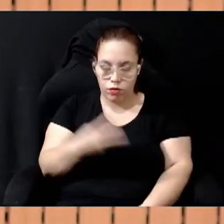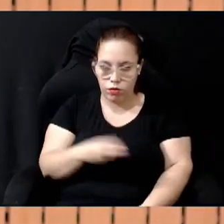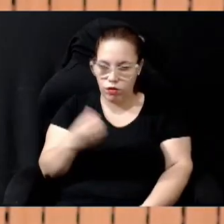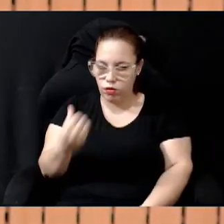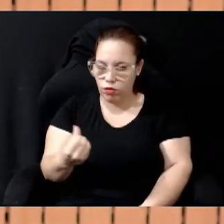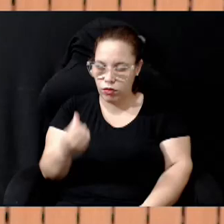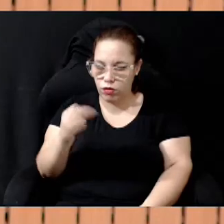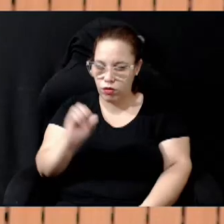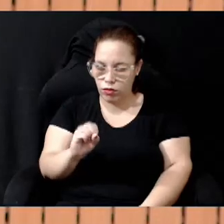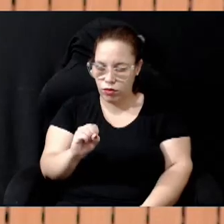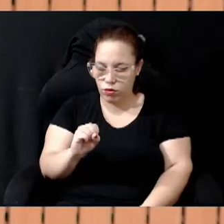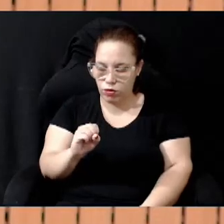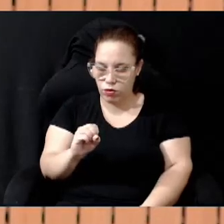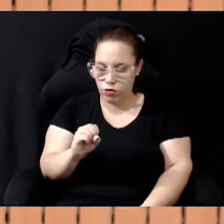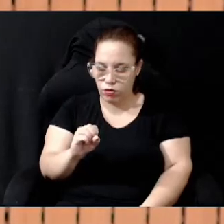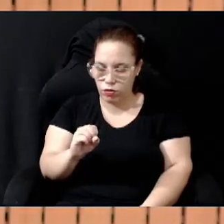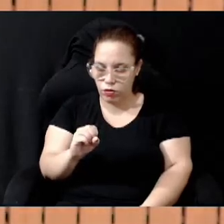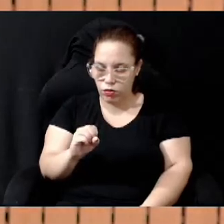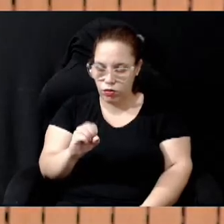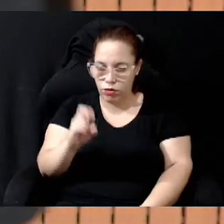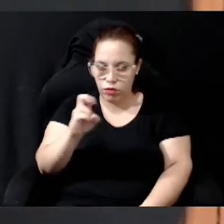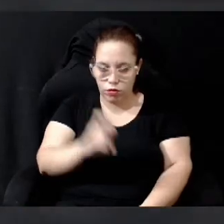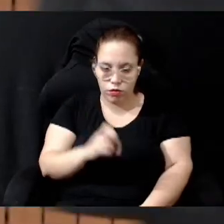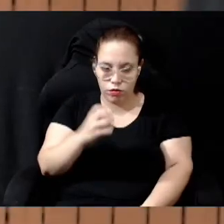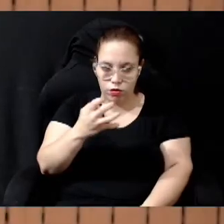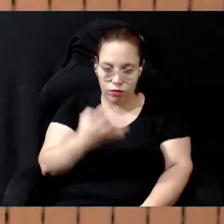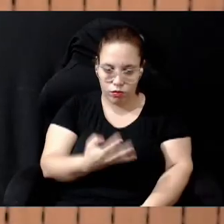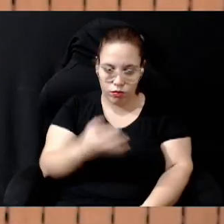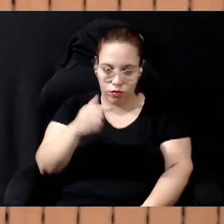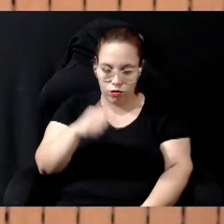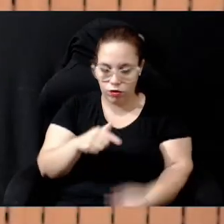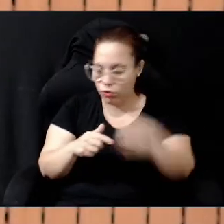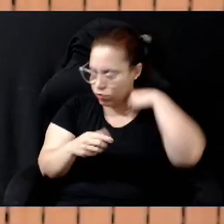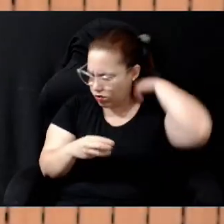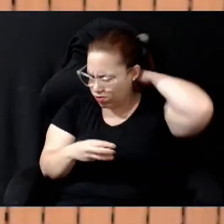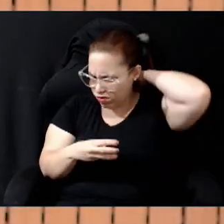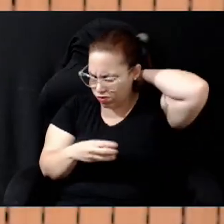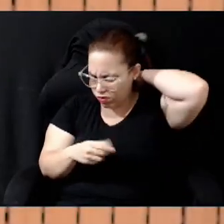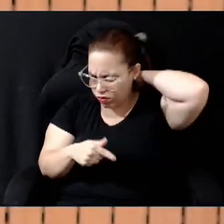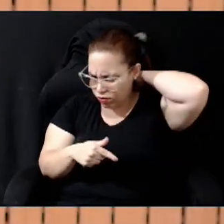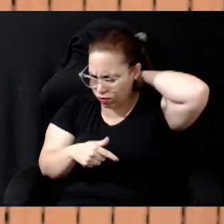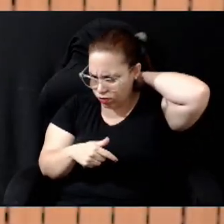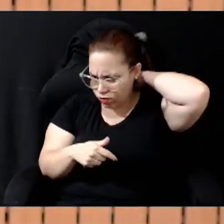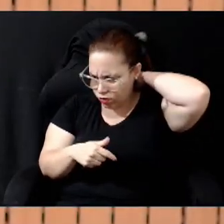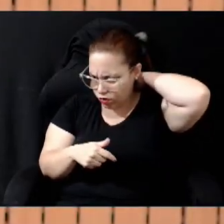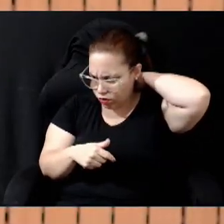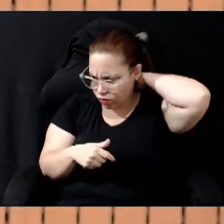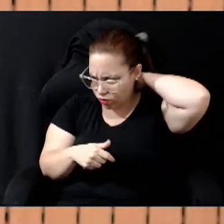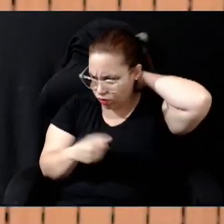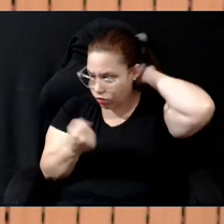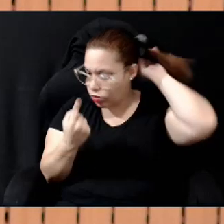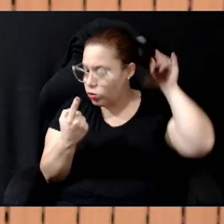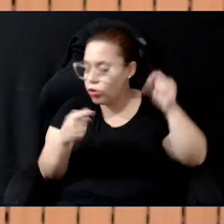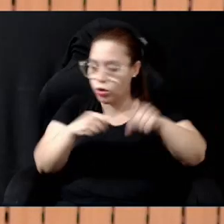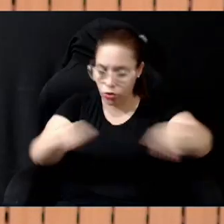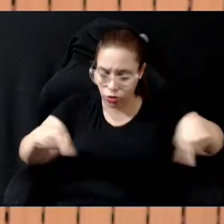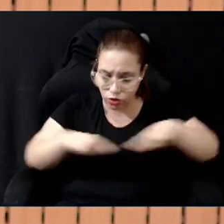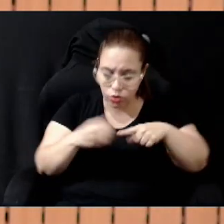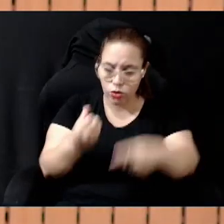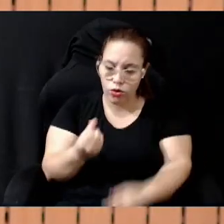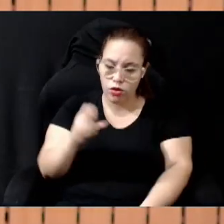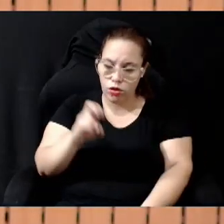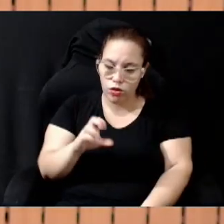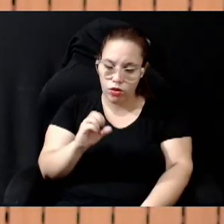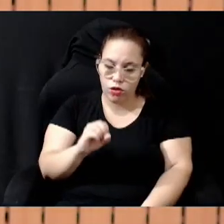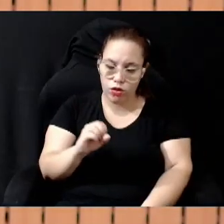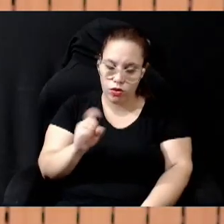261.680, com área de 537,32 metros quadrados, que passaram a formar uma só área de